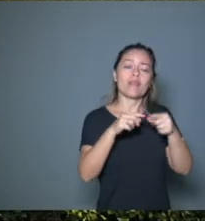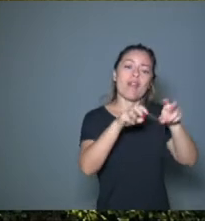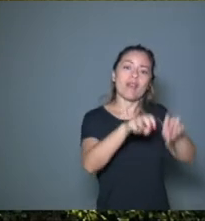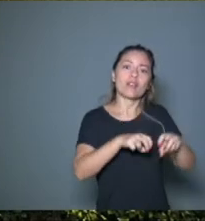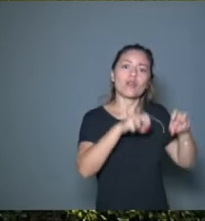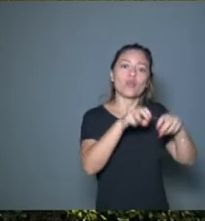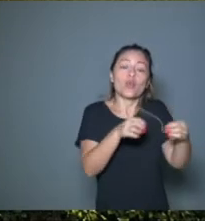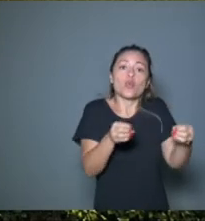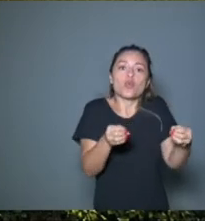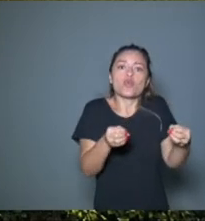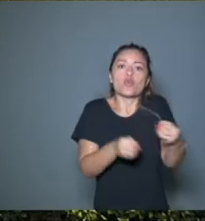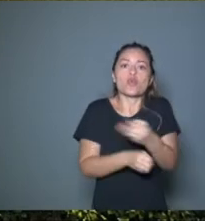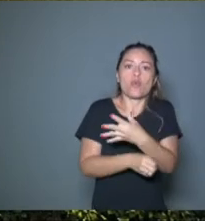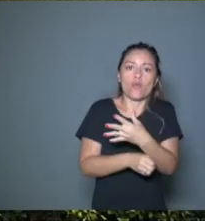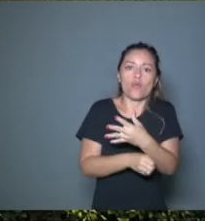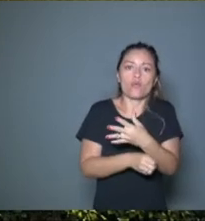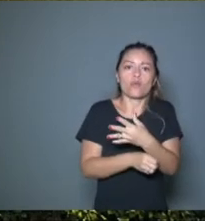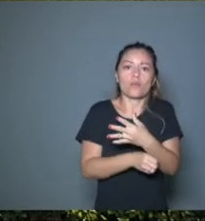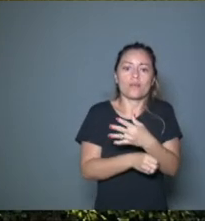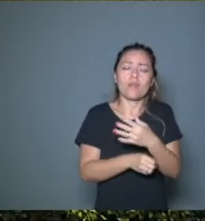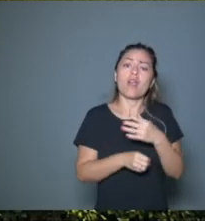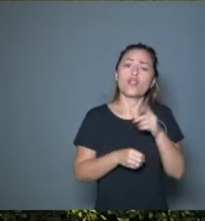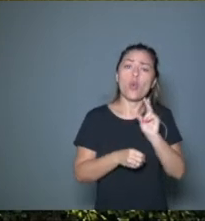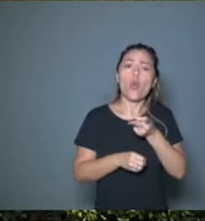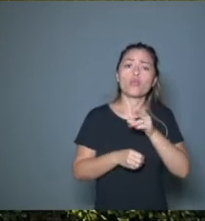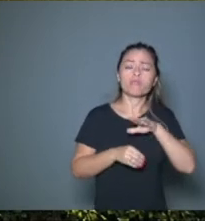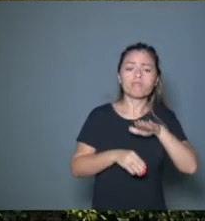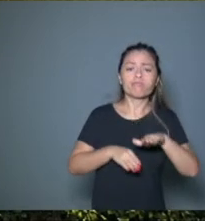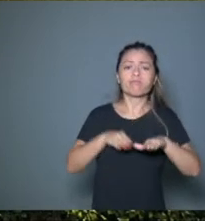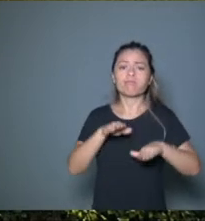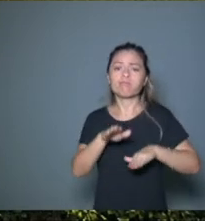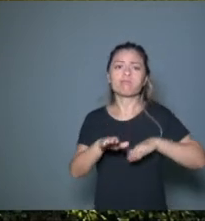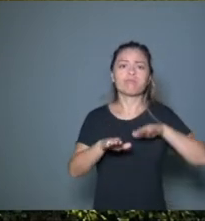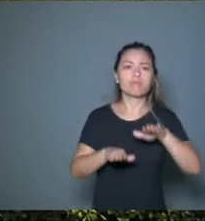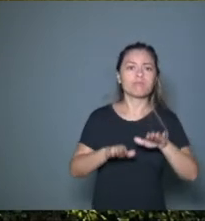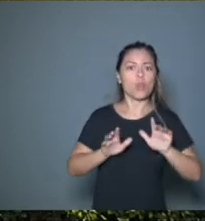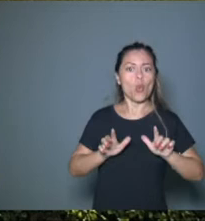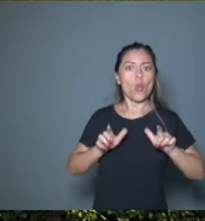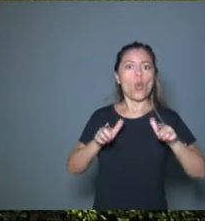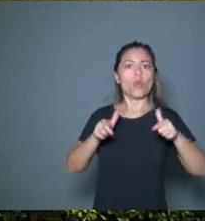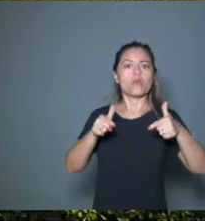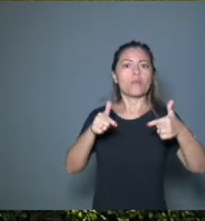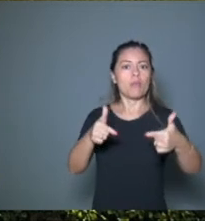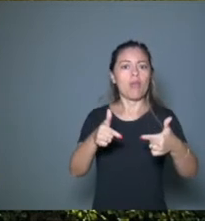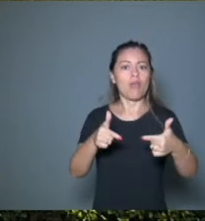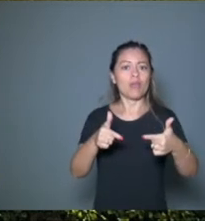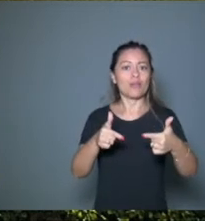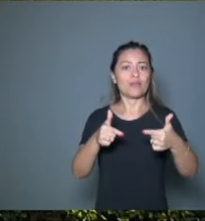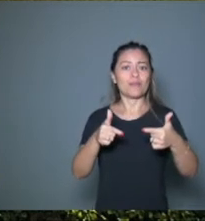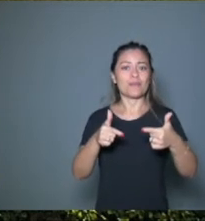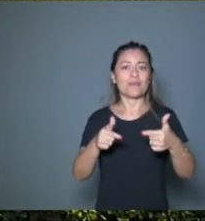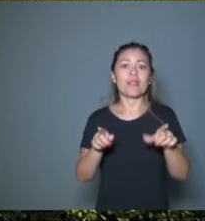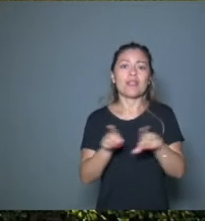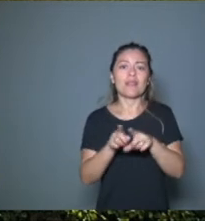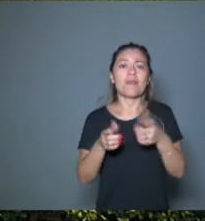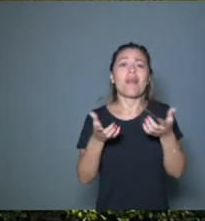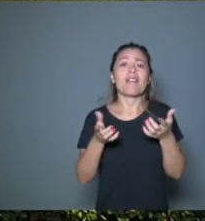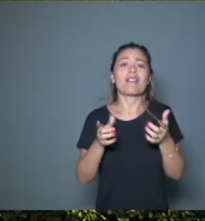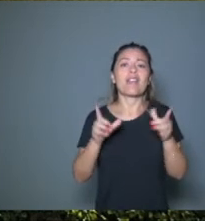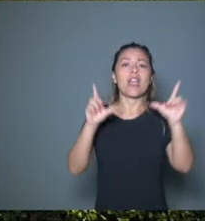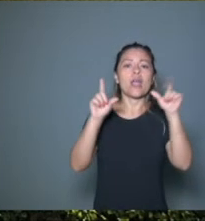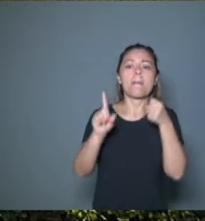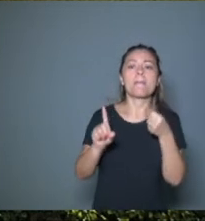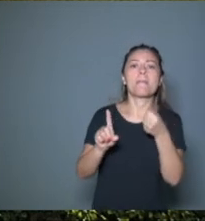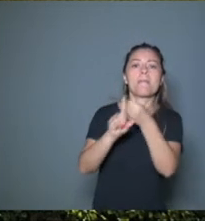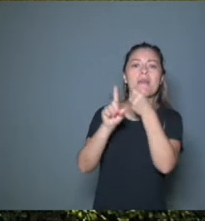que nós estamos caminhando a passos largos para ter bioinsumos, biofertilizantes, etc., que vão reduzir o impacto da